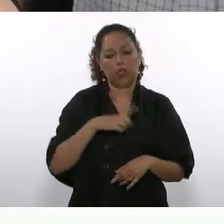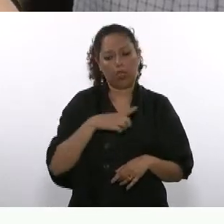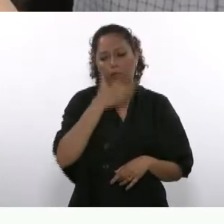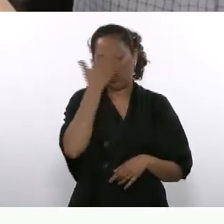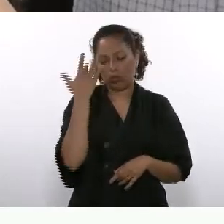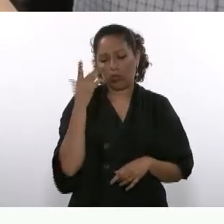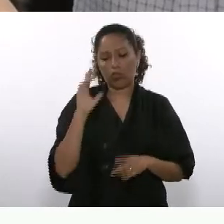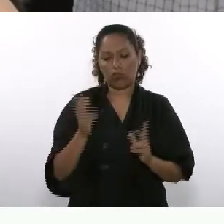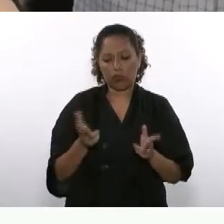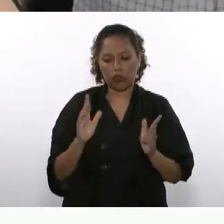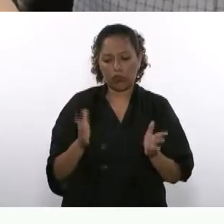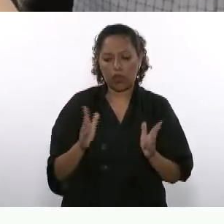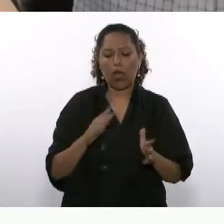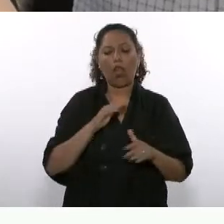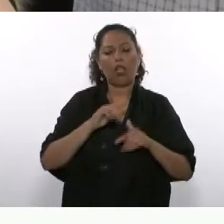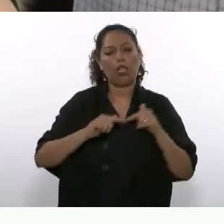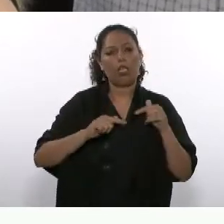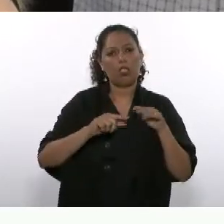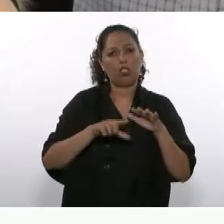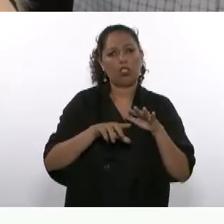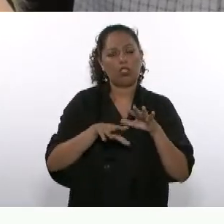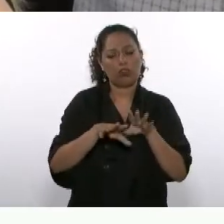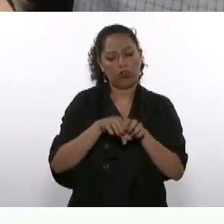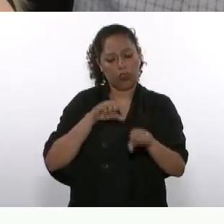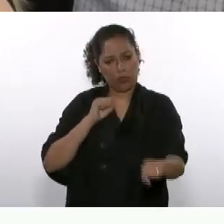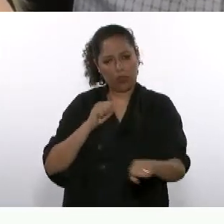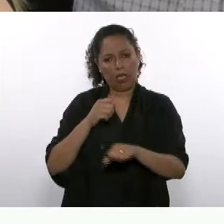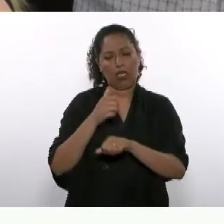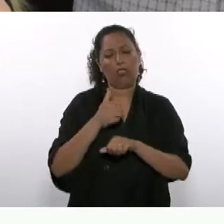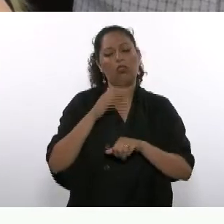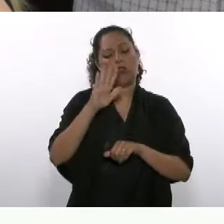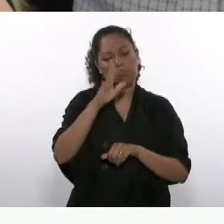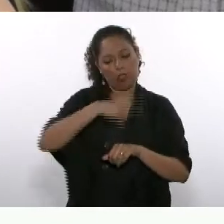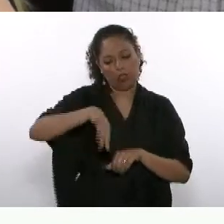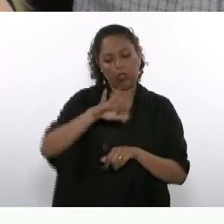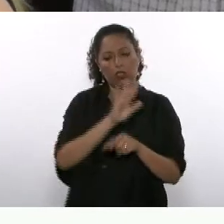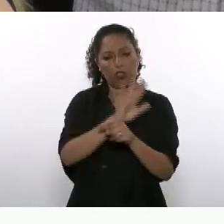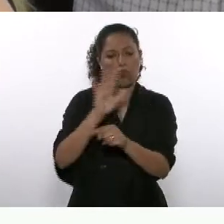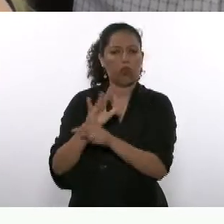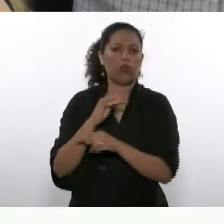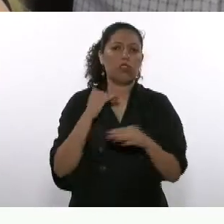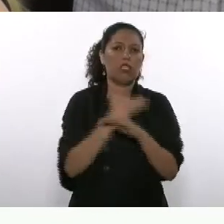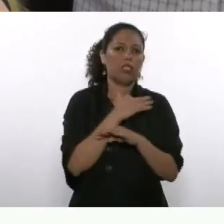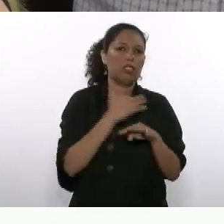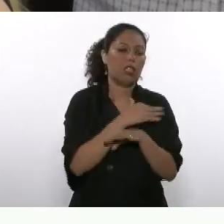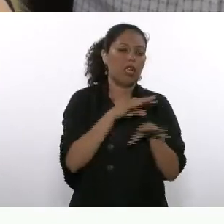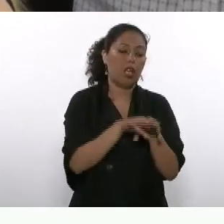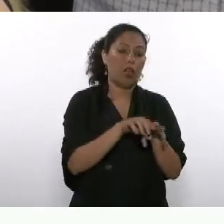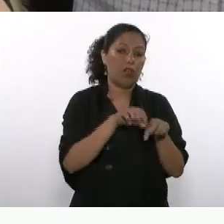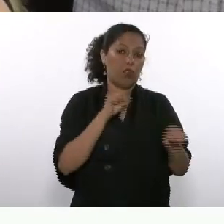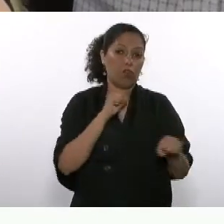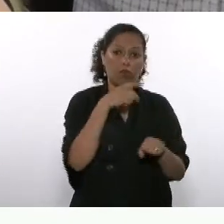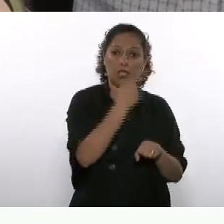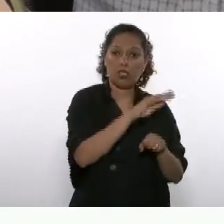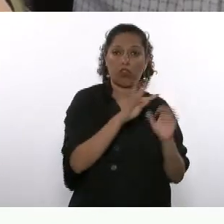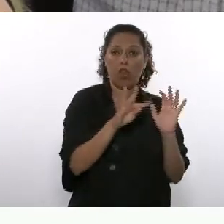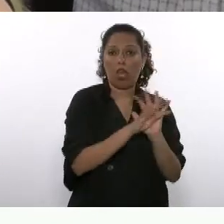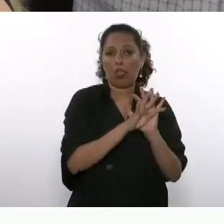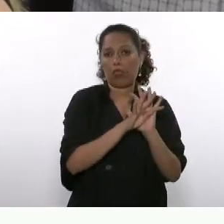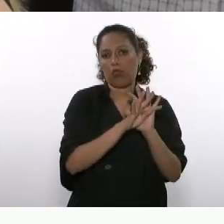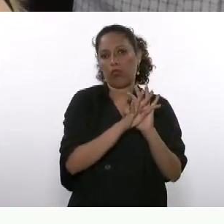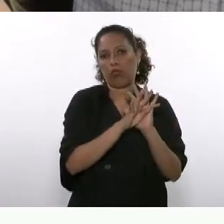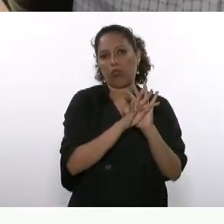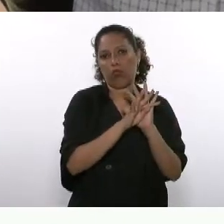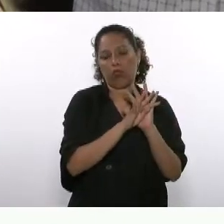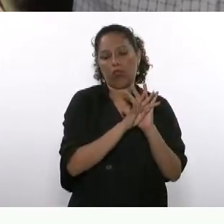mercado, de graduação, pós-graduação e etc. Mas a gente pode ajudar os municípios a formarem os seus técnicos de